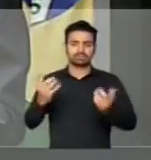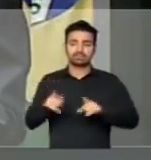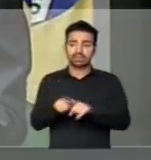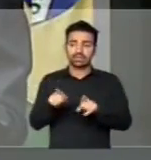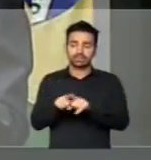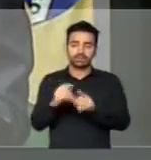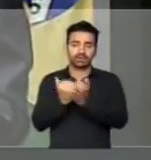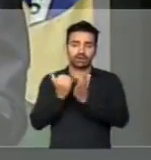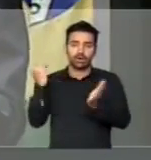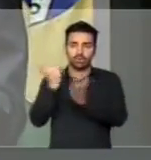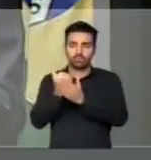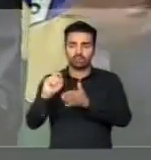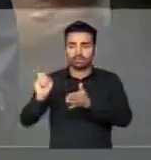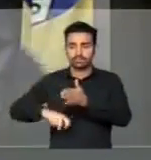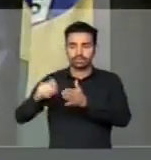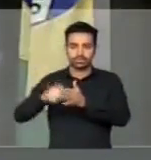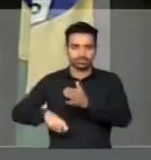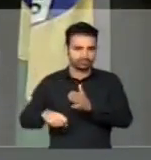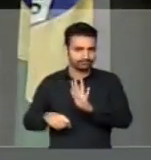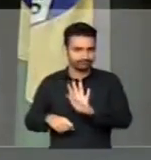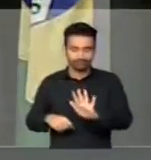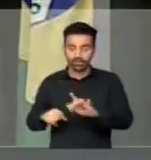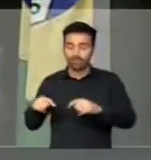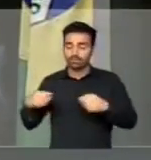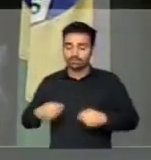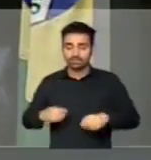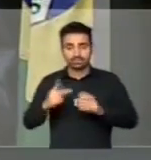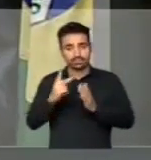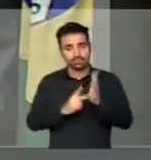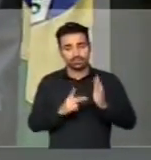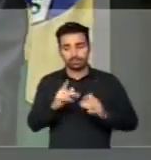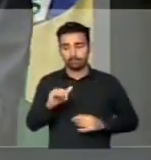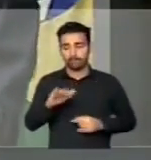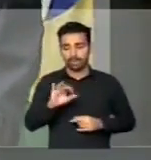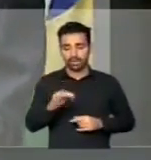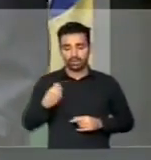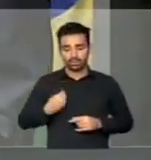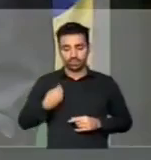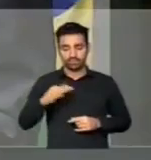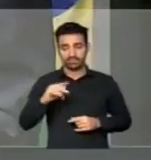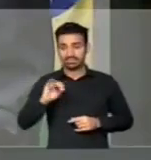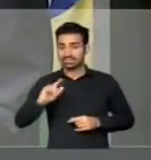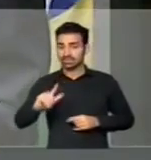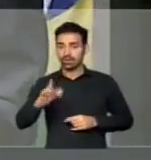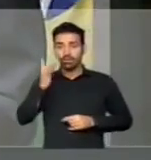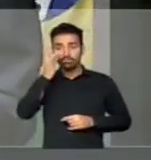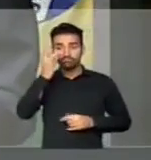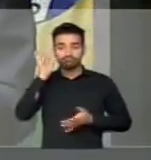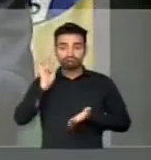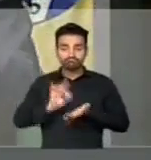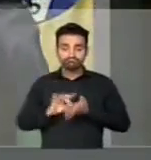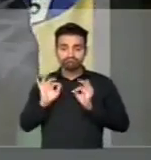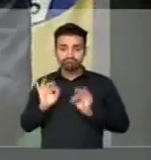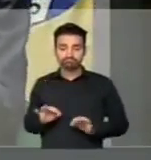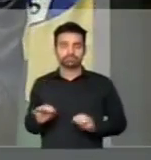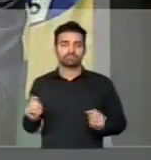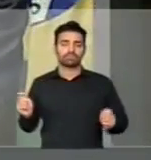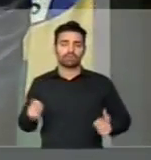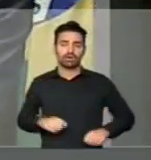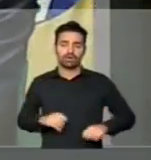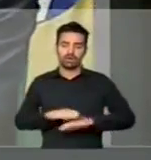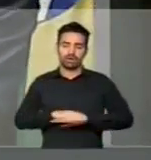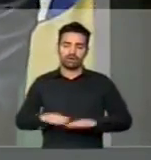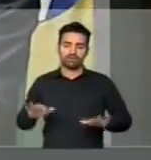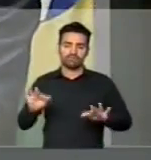impostos. Precisamos de um plano fiscal realista e factível, de forma a estancar